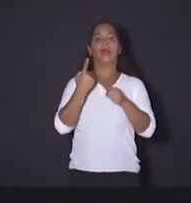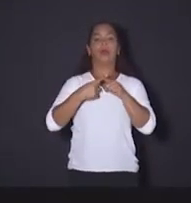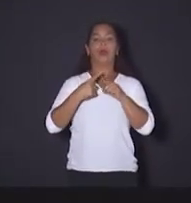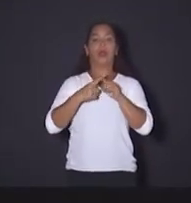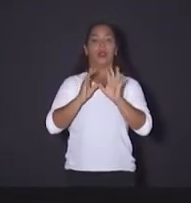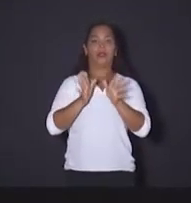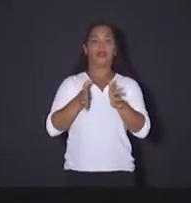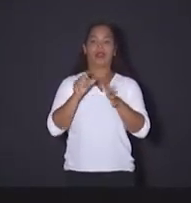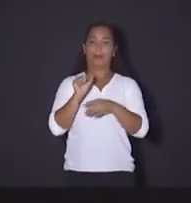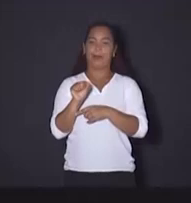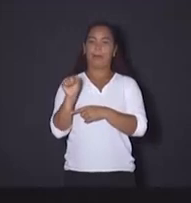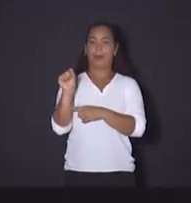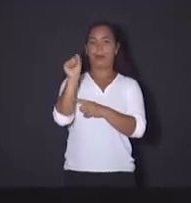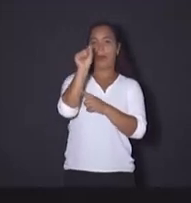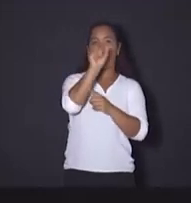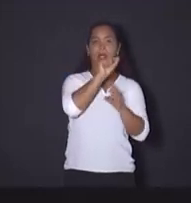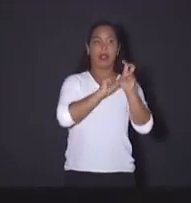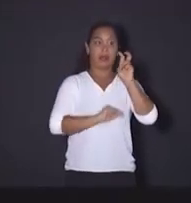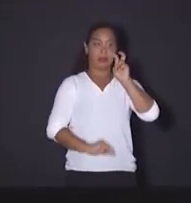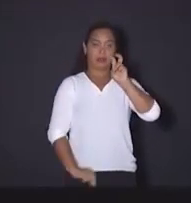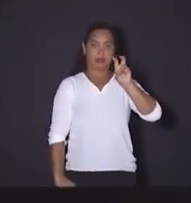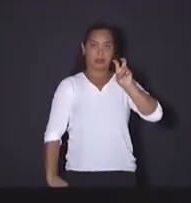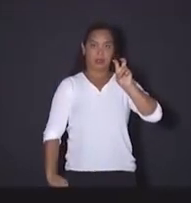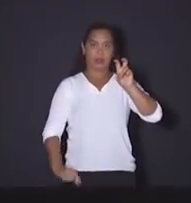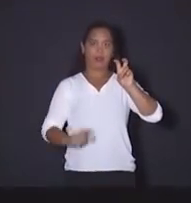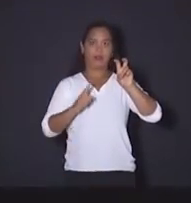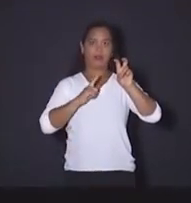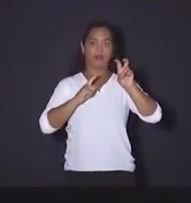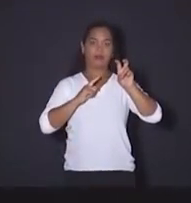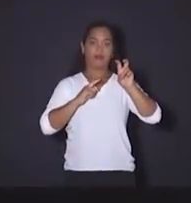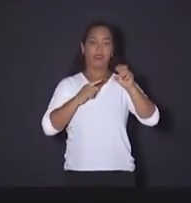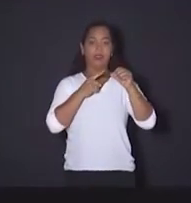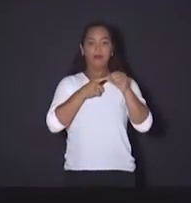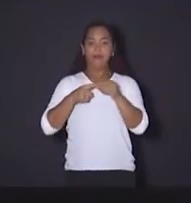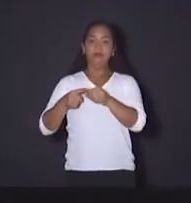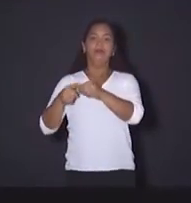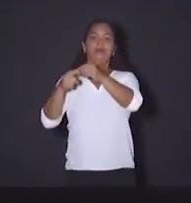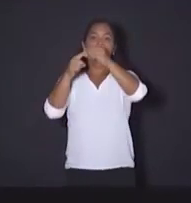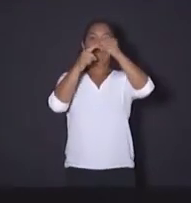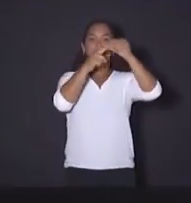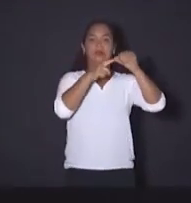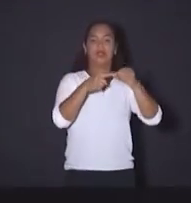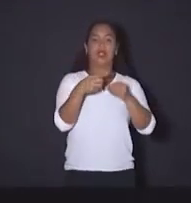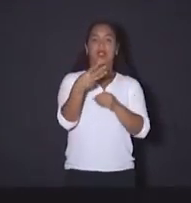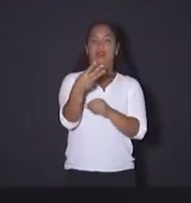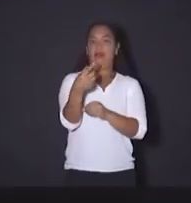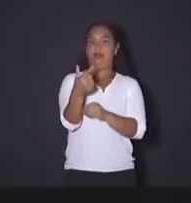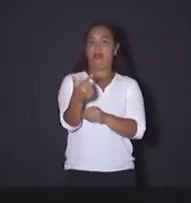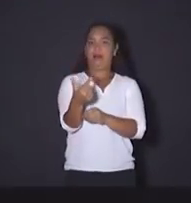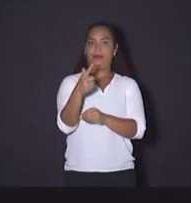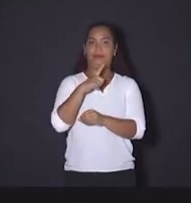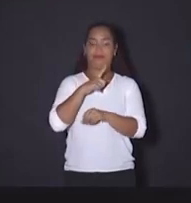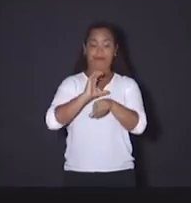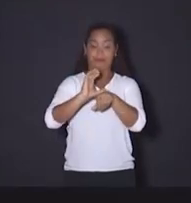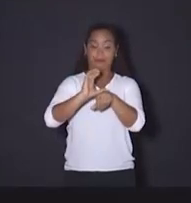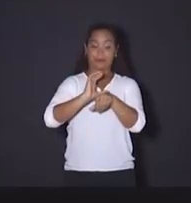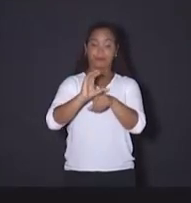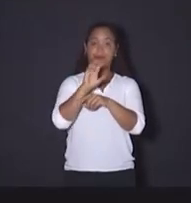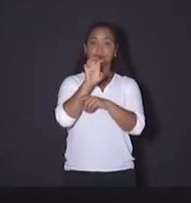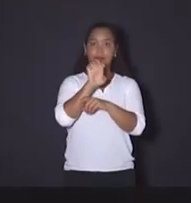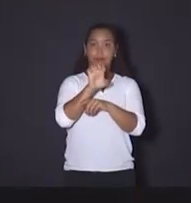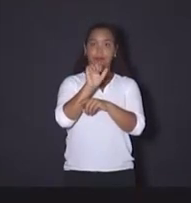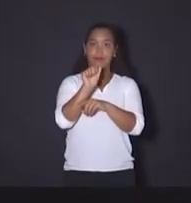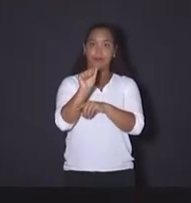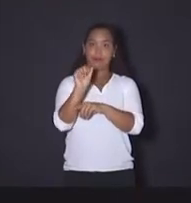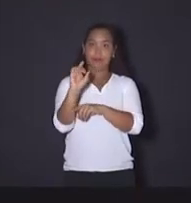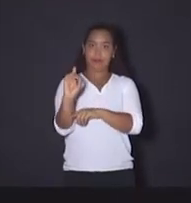5 polos, com mais de 32 municípios envolvidos em curso de EAD, curso